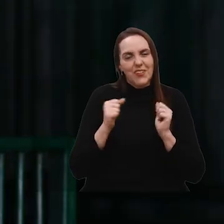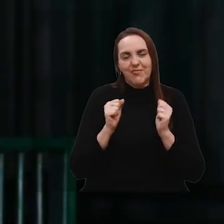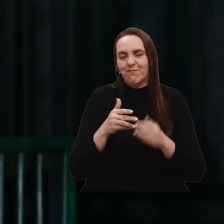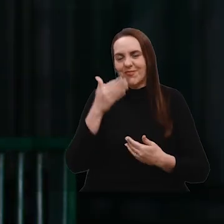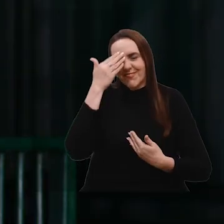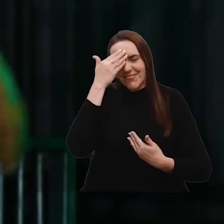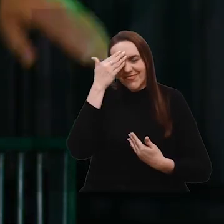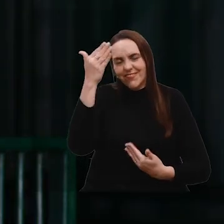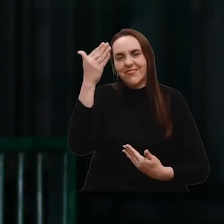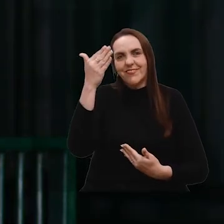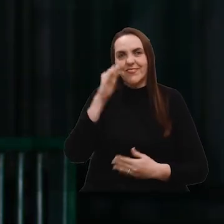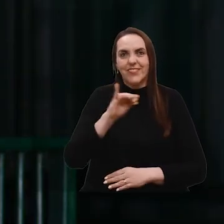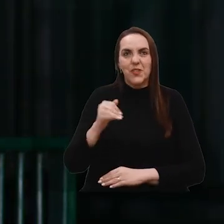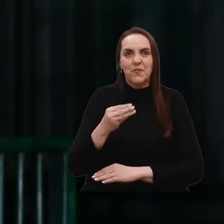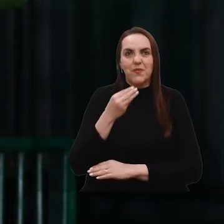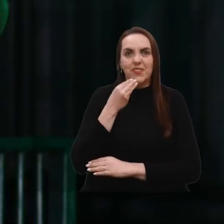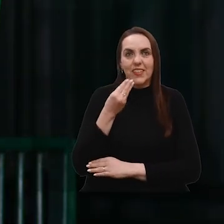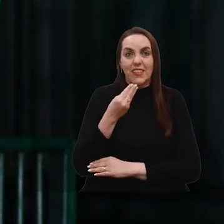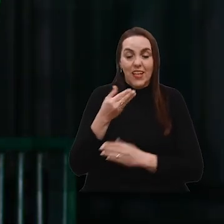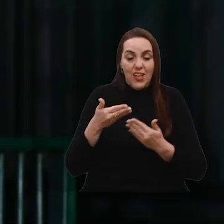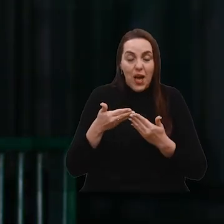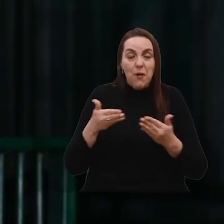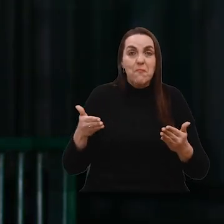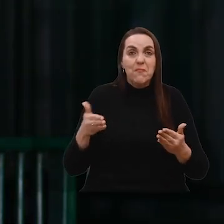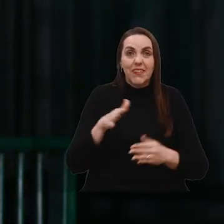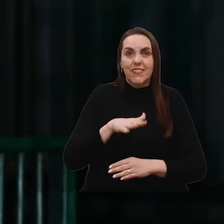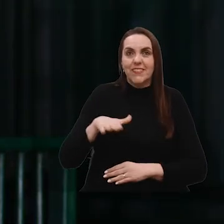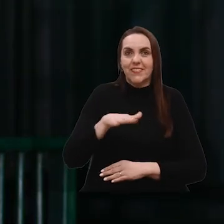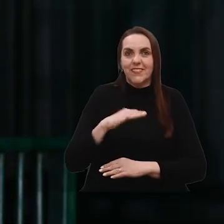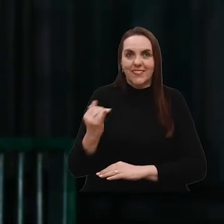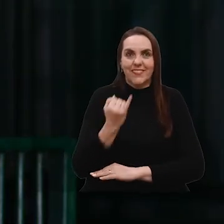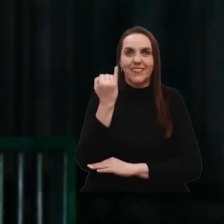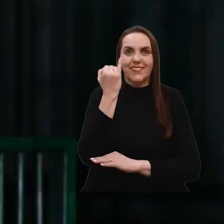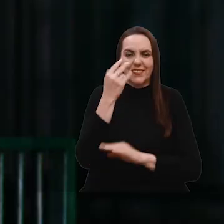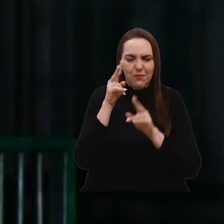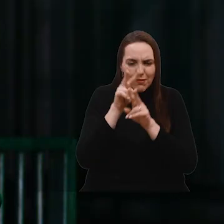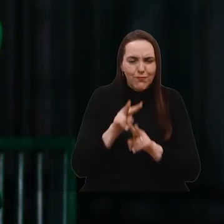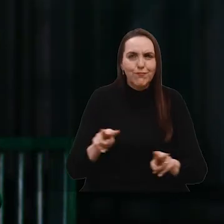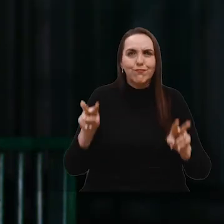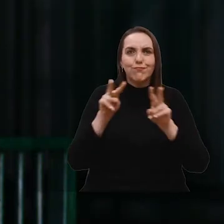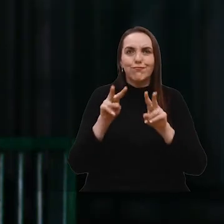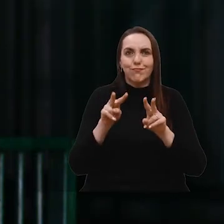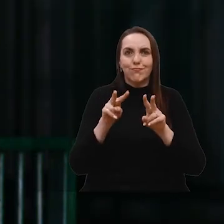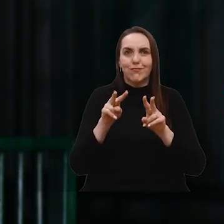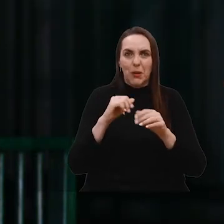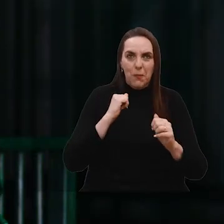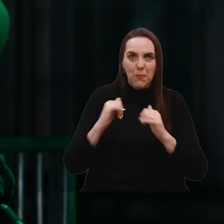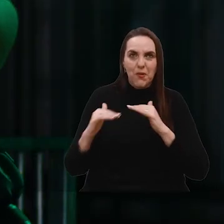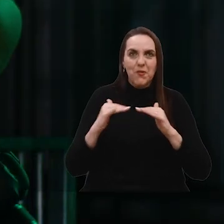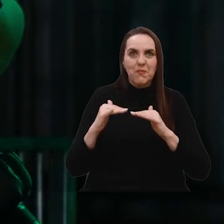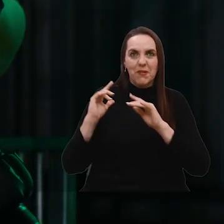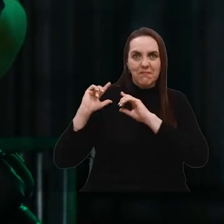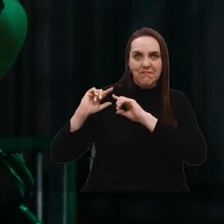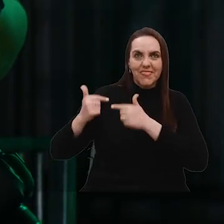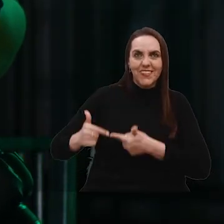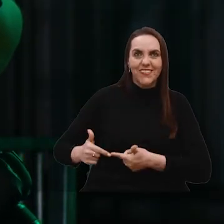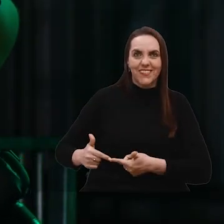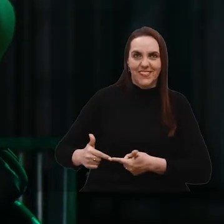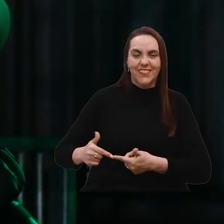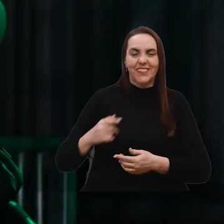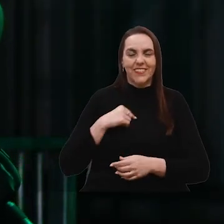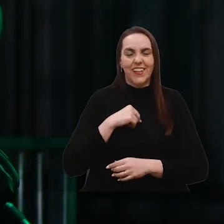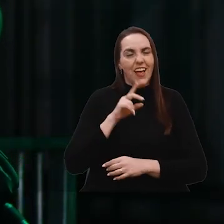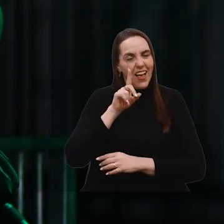suas apresentações. Fico muito grata por ter essa oportunidade de abrir esse espaço tão importante para dar visibilidade